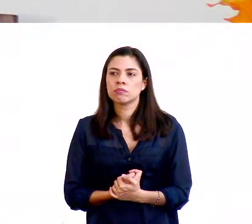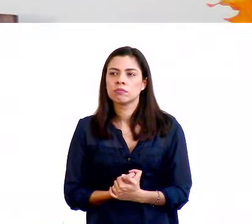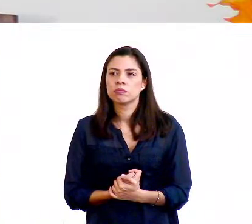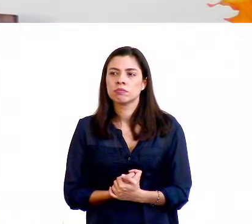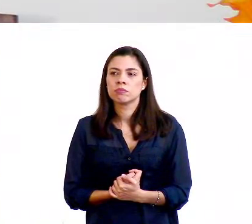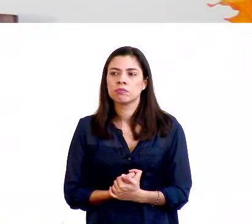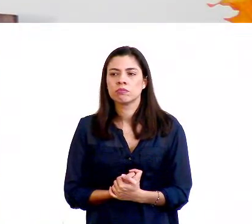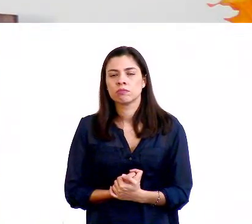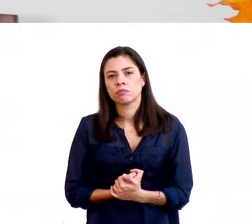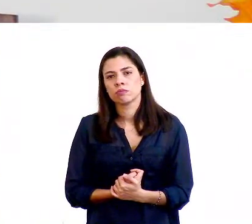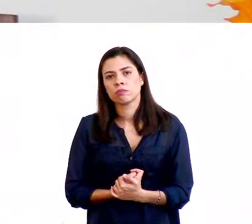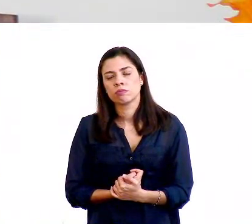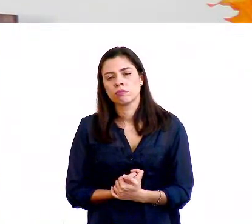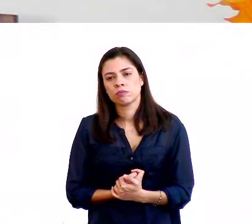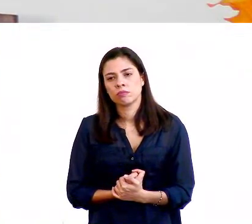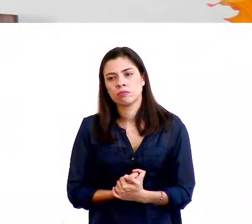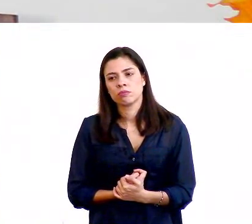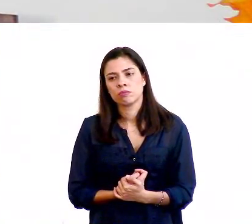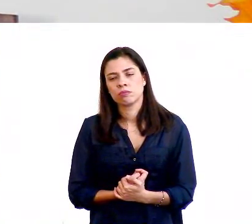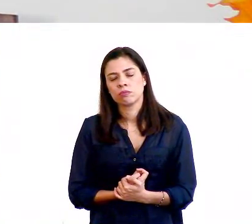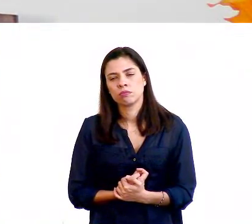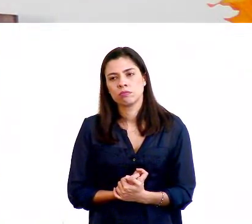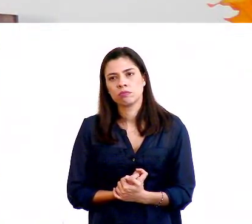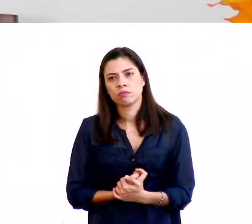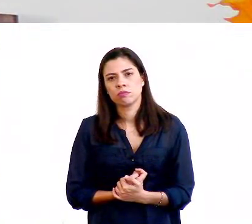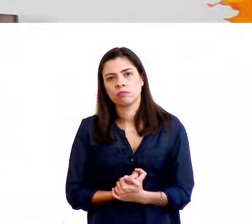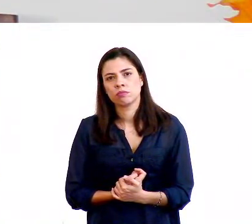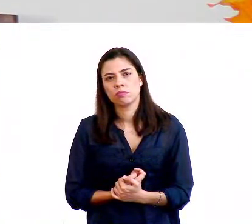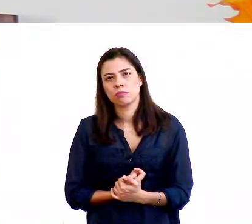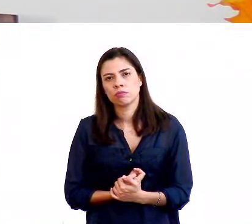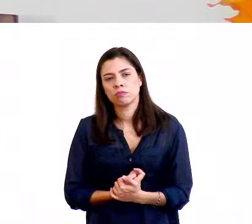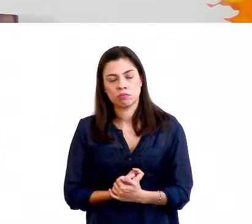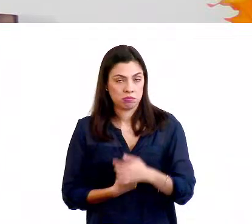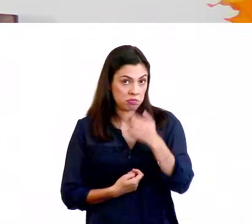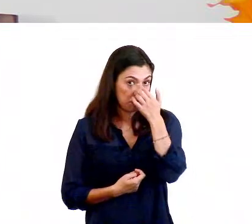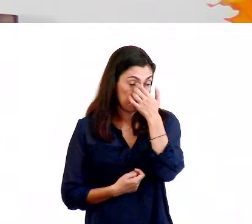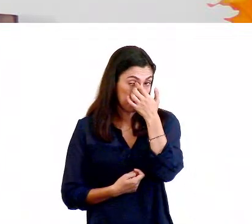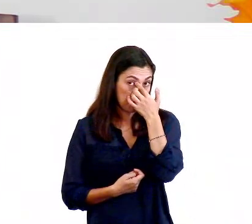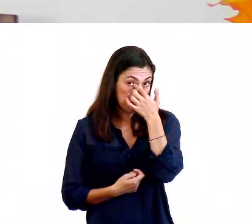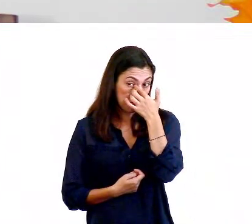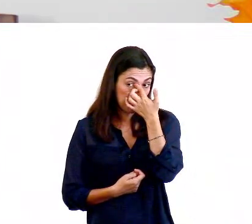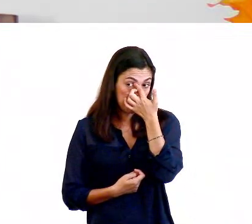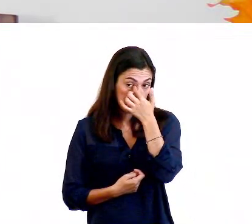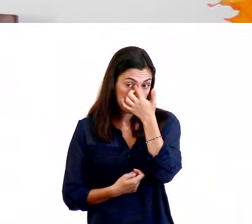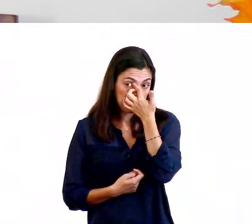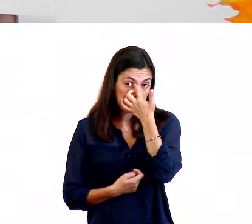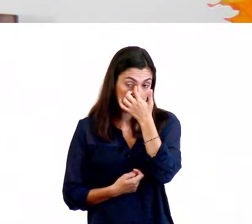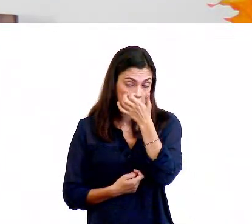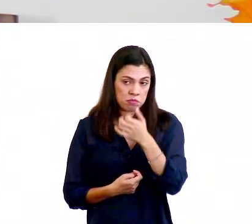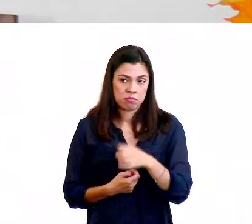ainda que falamos dessa maneira? Ainda que eu acabei de dizer que existe uma linha, que se você pisar para o outro lado, acabou para você.